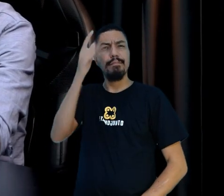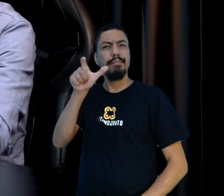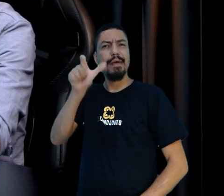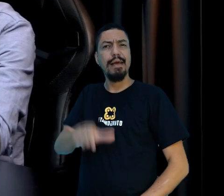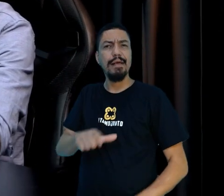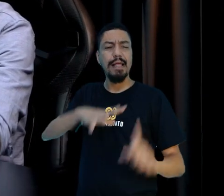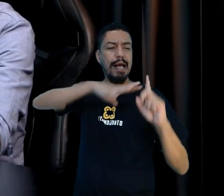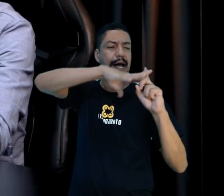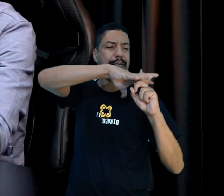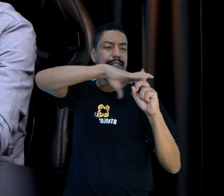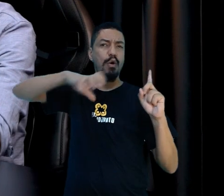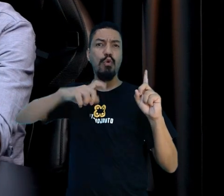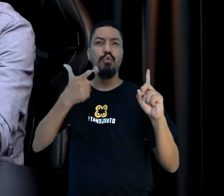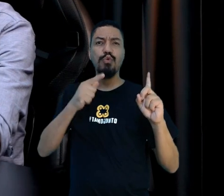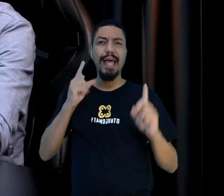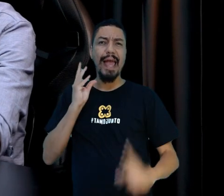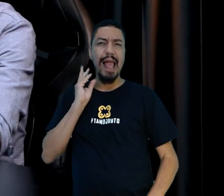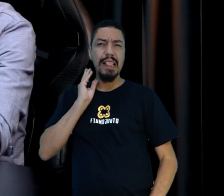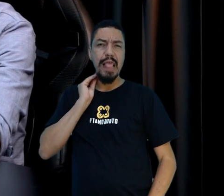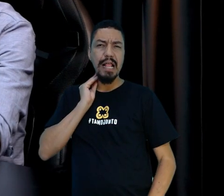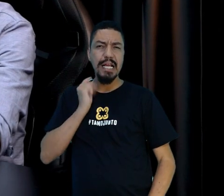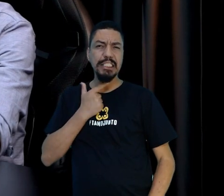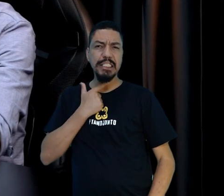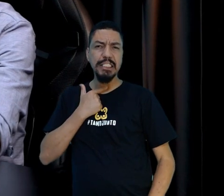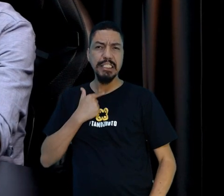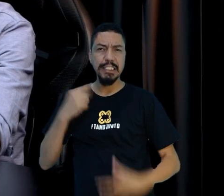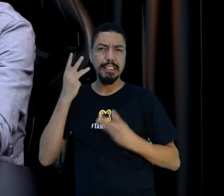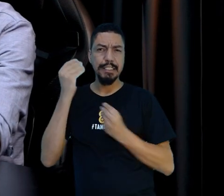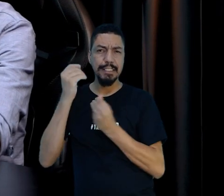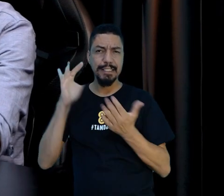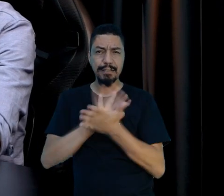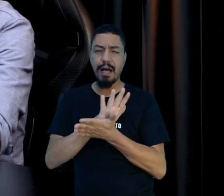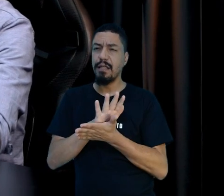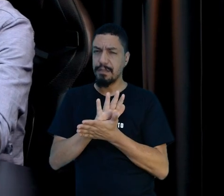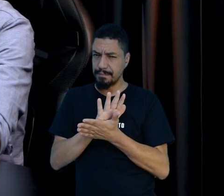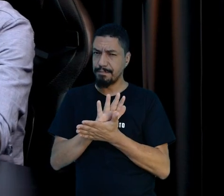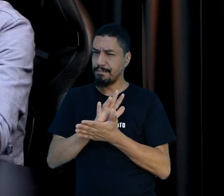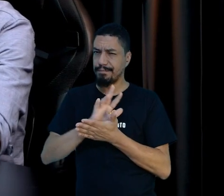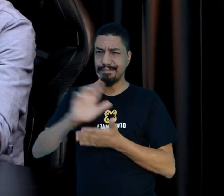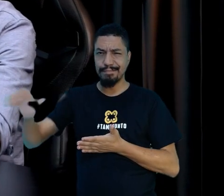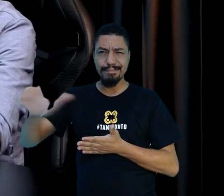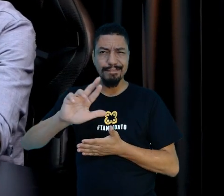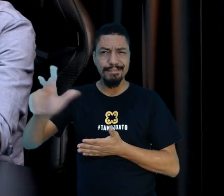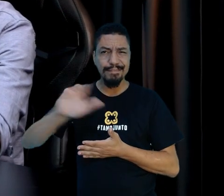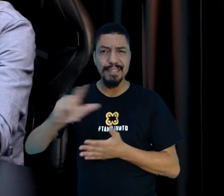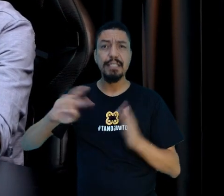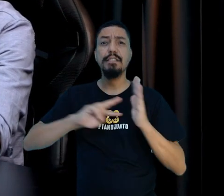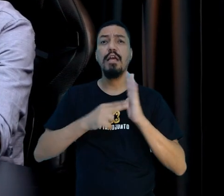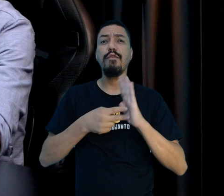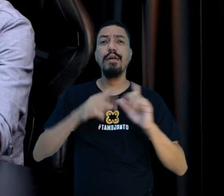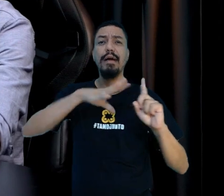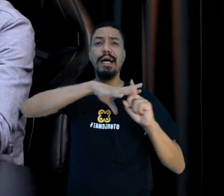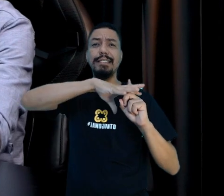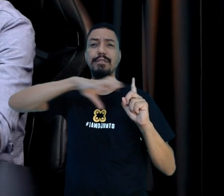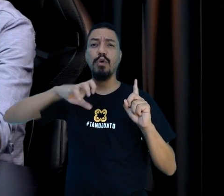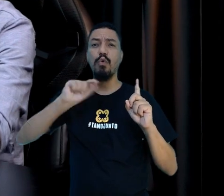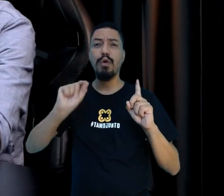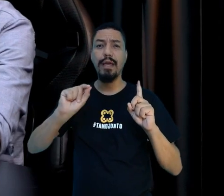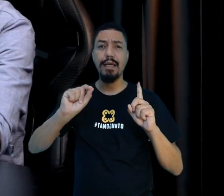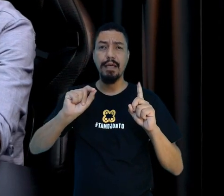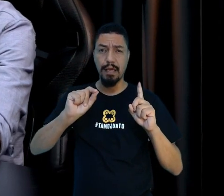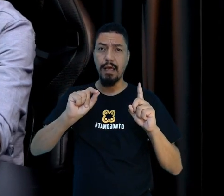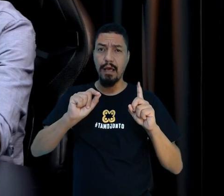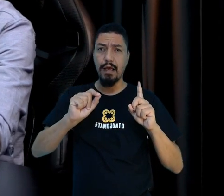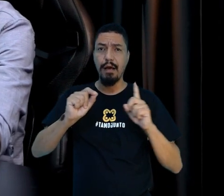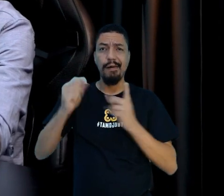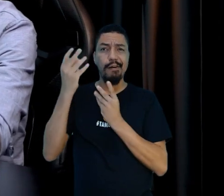tenham necessariamente desejo, enfim, mas é porque, de alguma forma, o sexo não é o mais importante